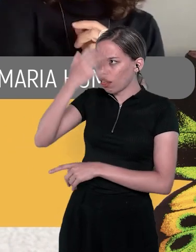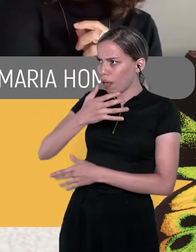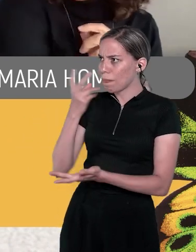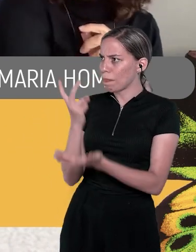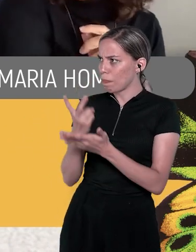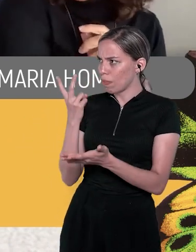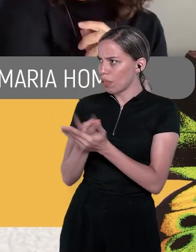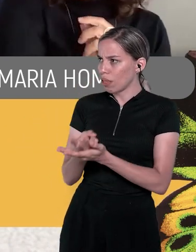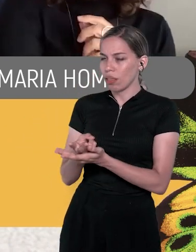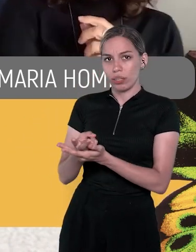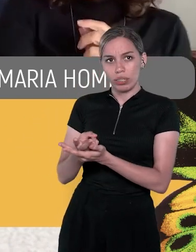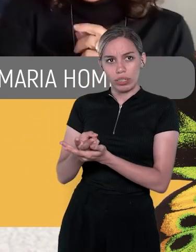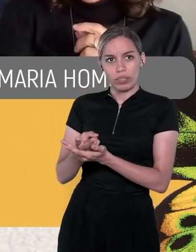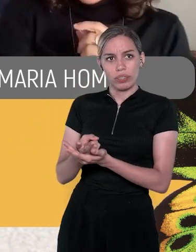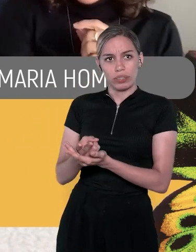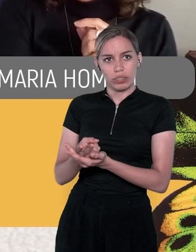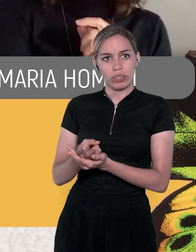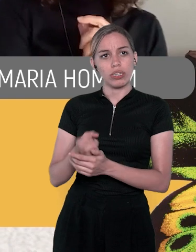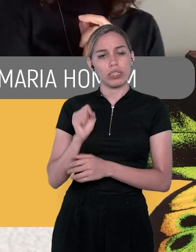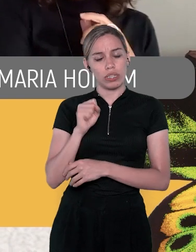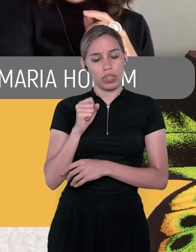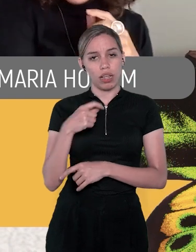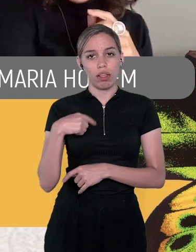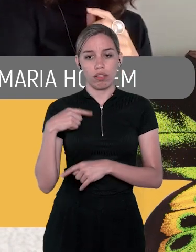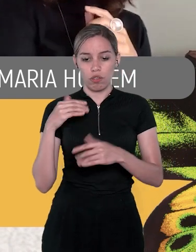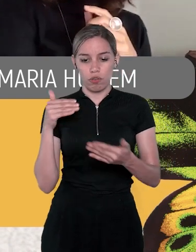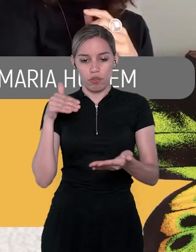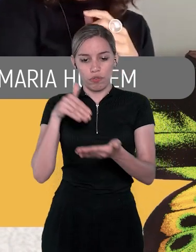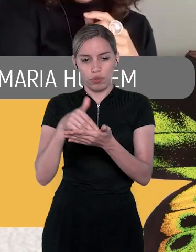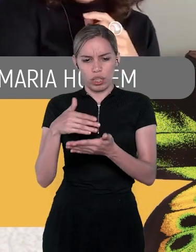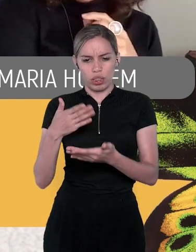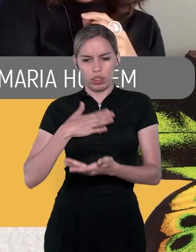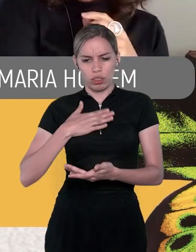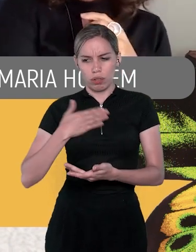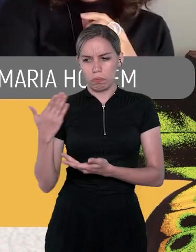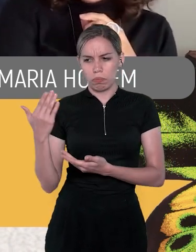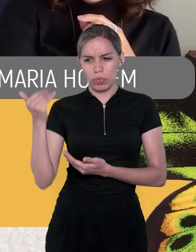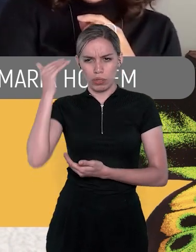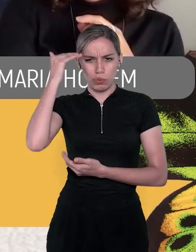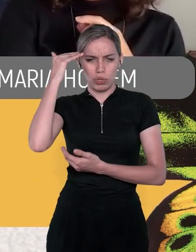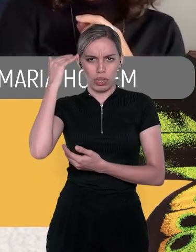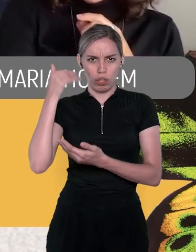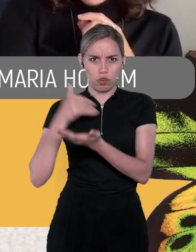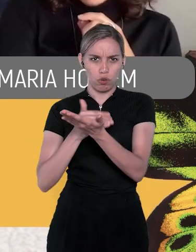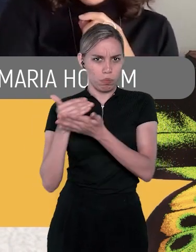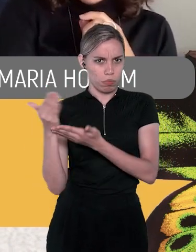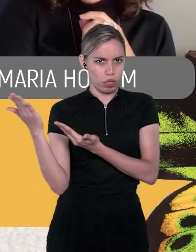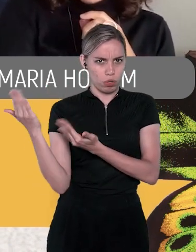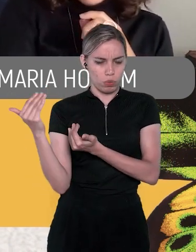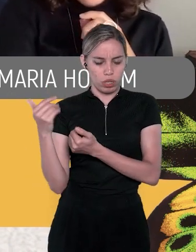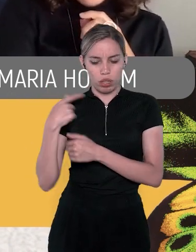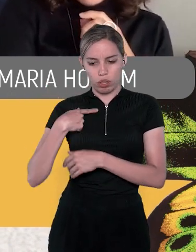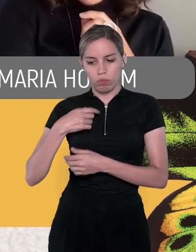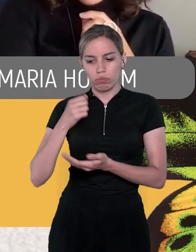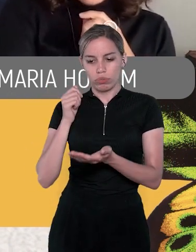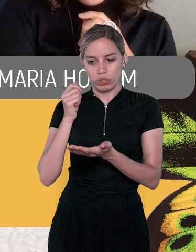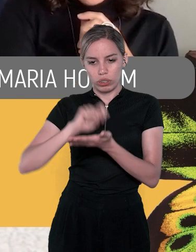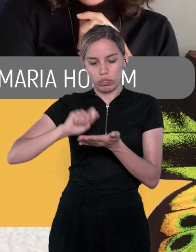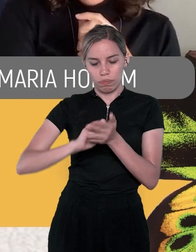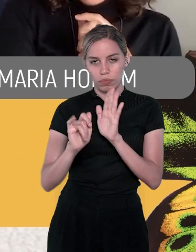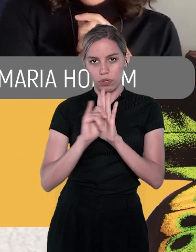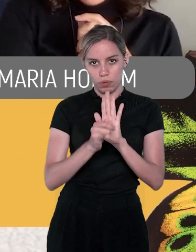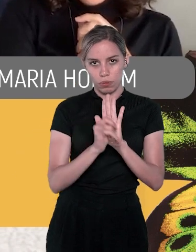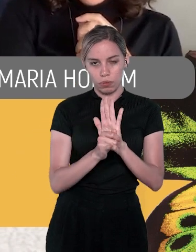maior mesmo, parte... jovem? Jovem, no final da minha adolescência e no começo da juventude, eu escrevia